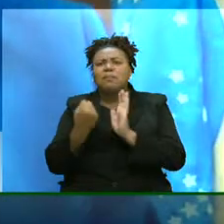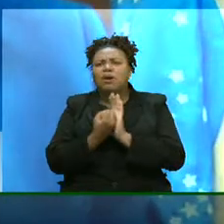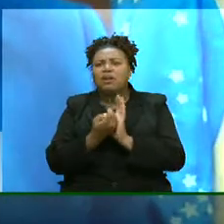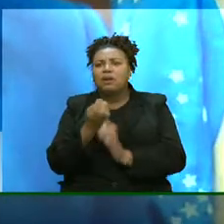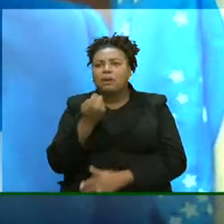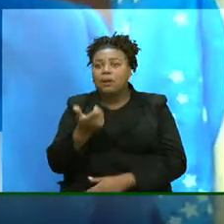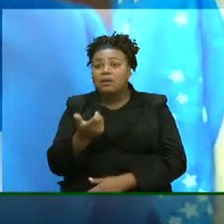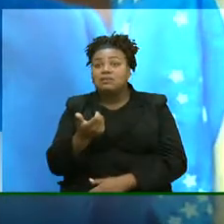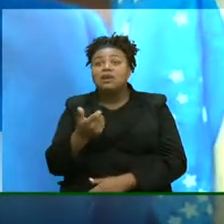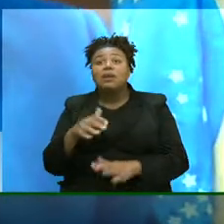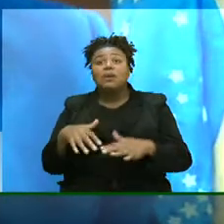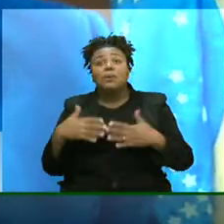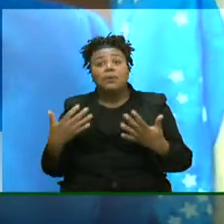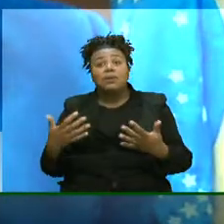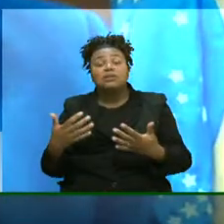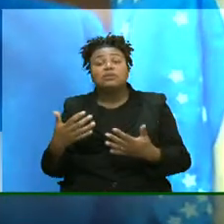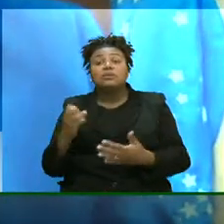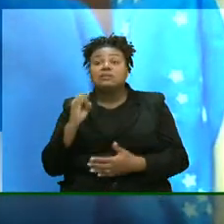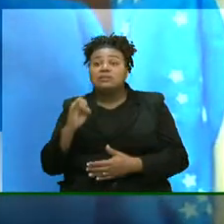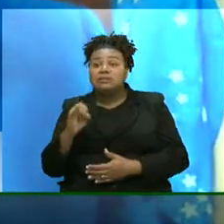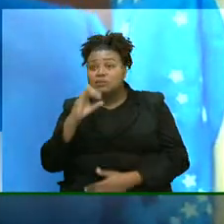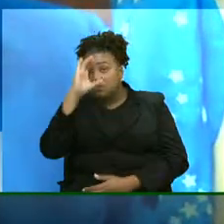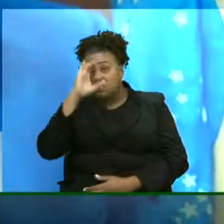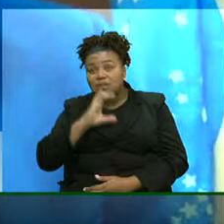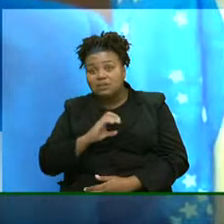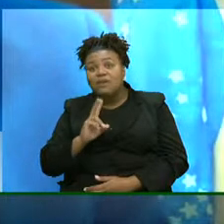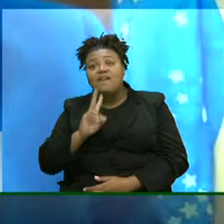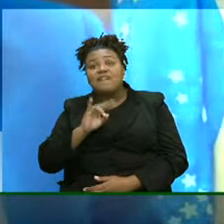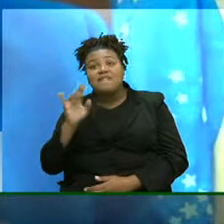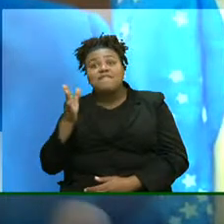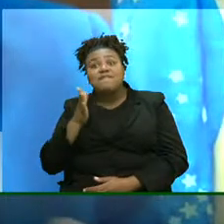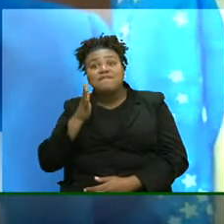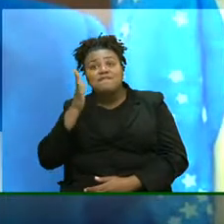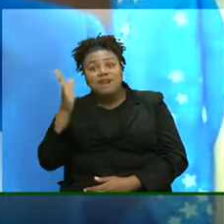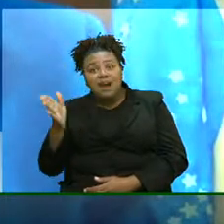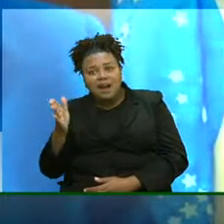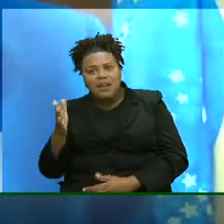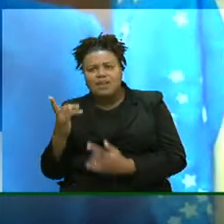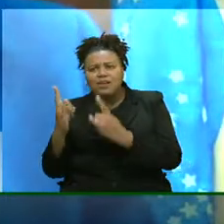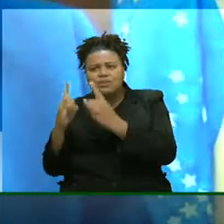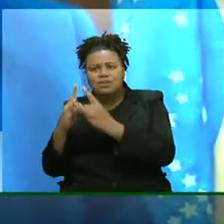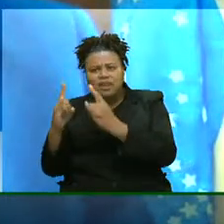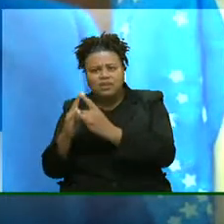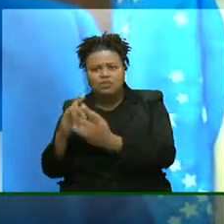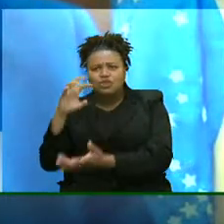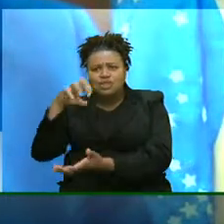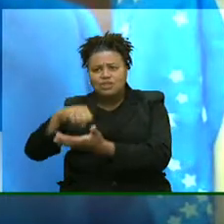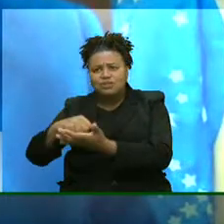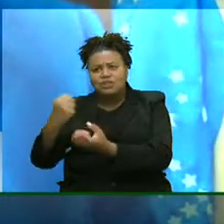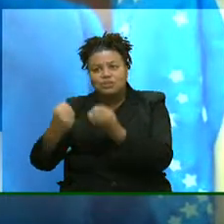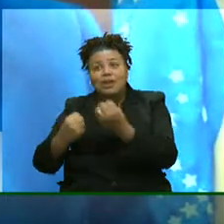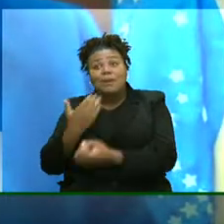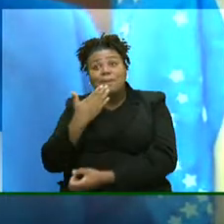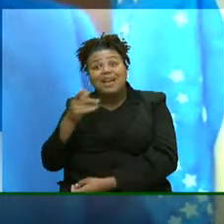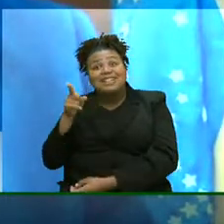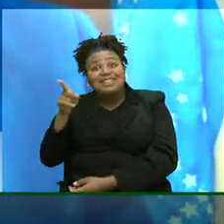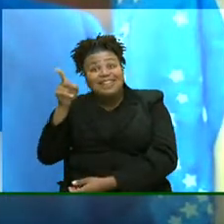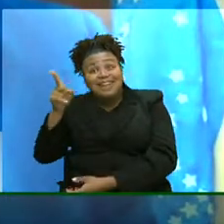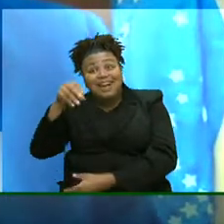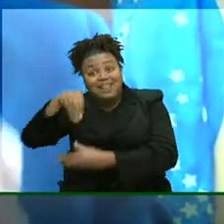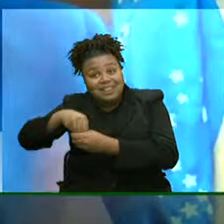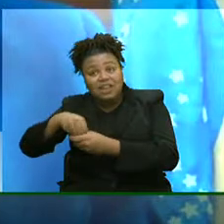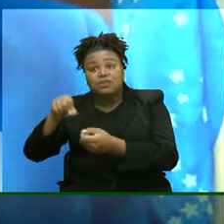quase, quando for o caso daquele cidadão que vai até o centro de registro de veículos automotores e pede para que lá